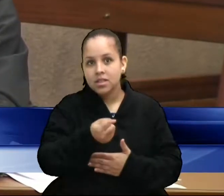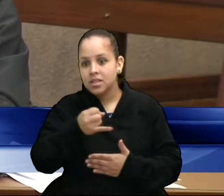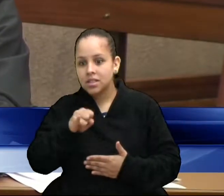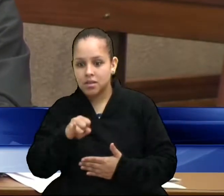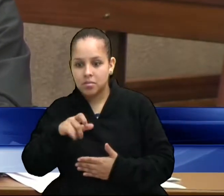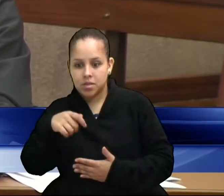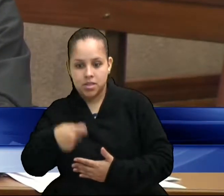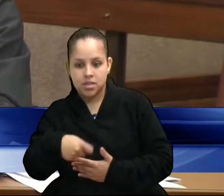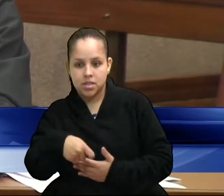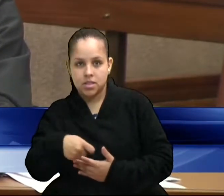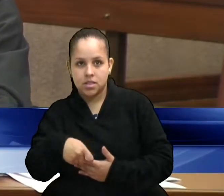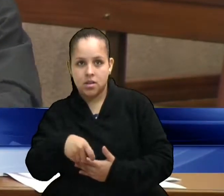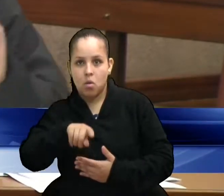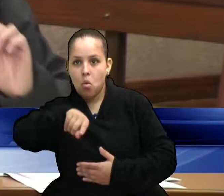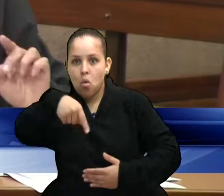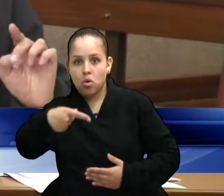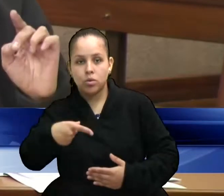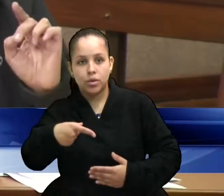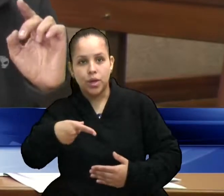outra linha.